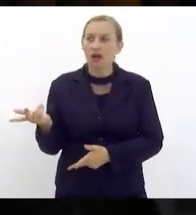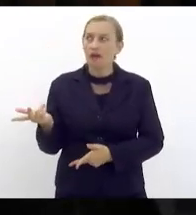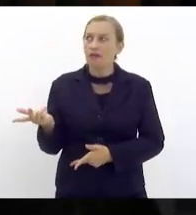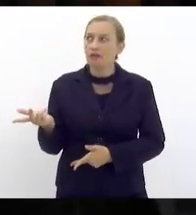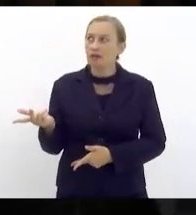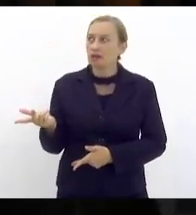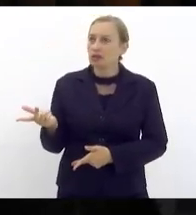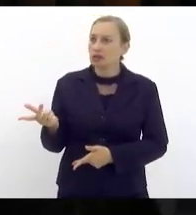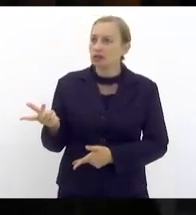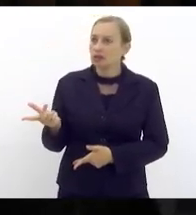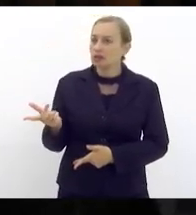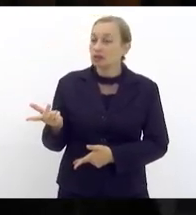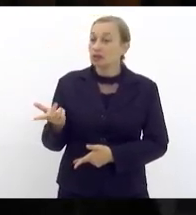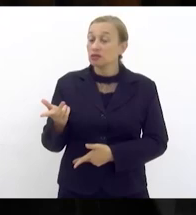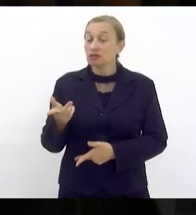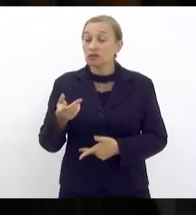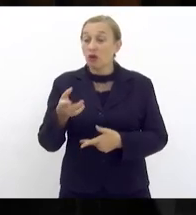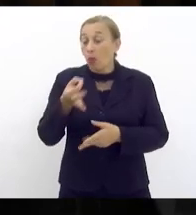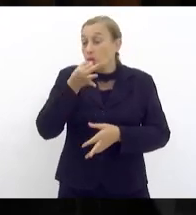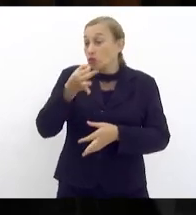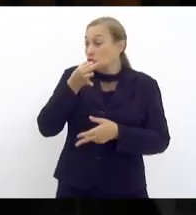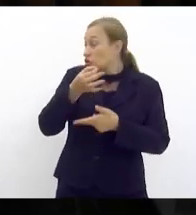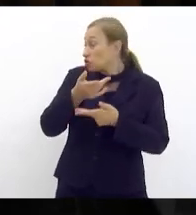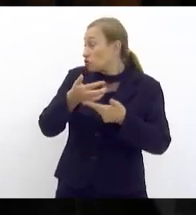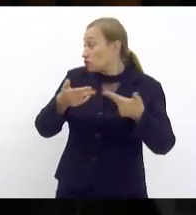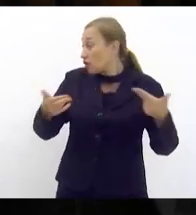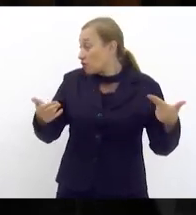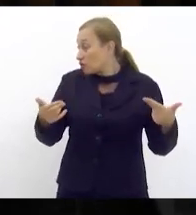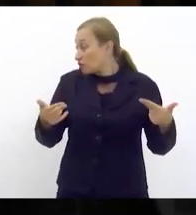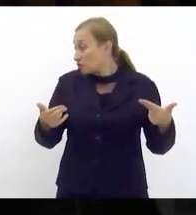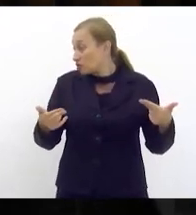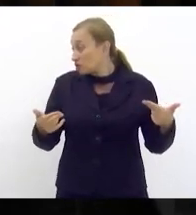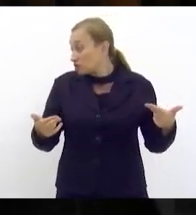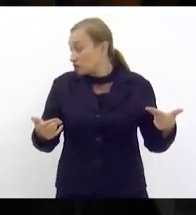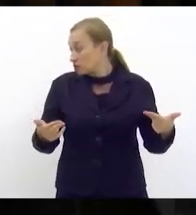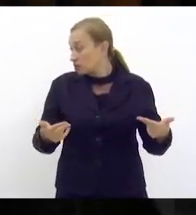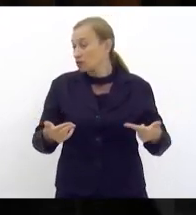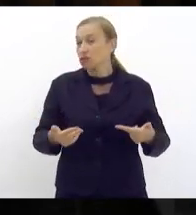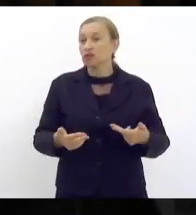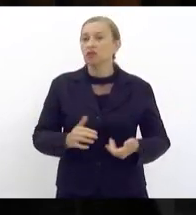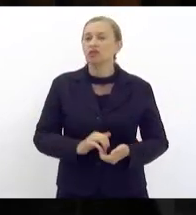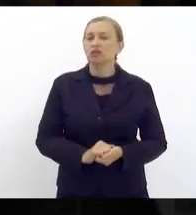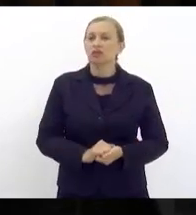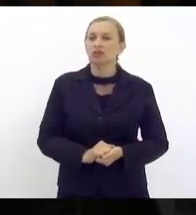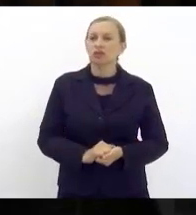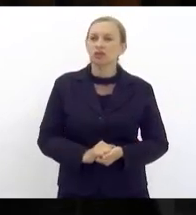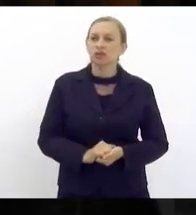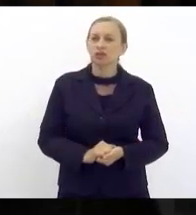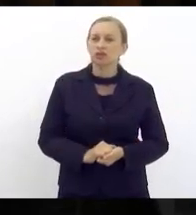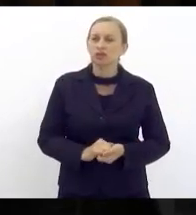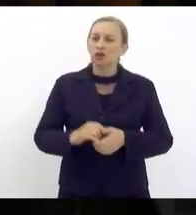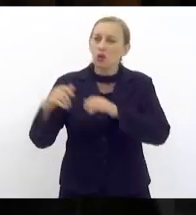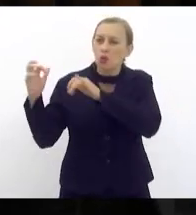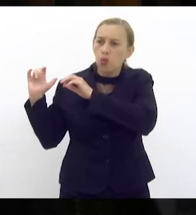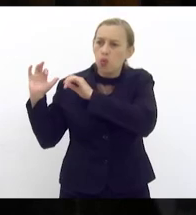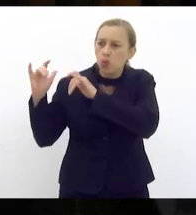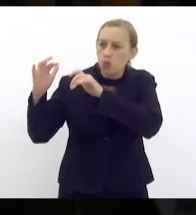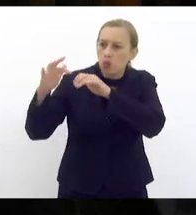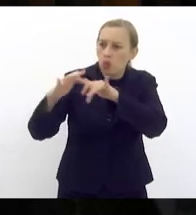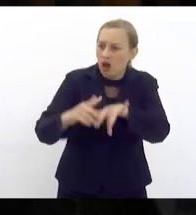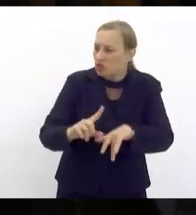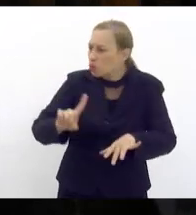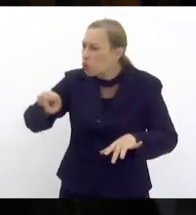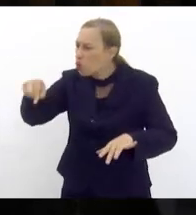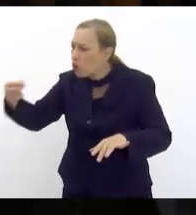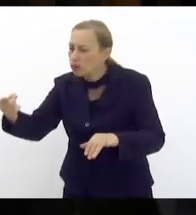tem um mar de justificativa como houvesse justificativa de um país invadir o